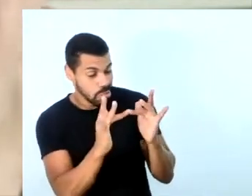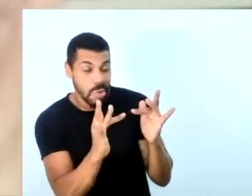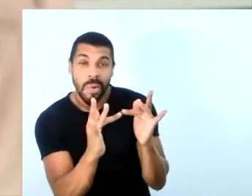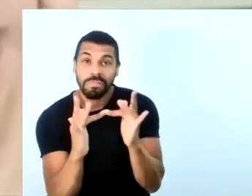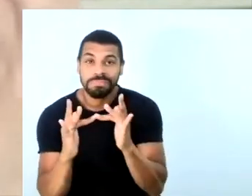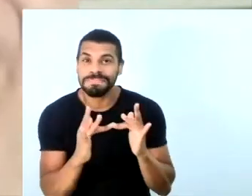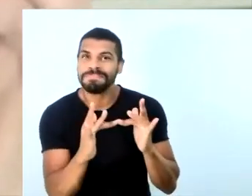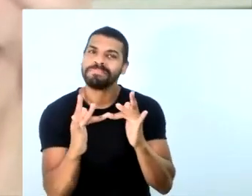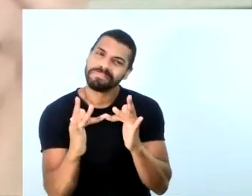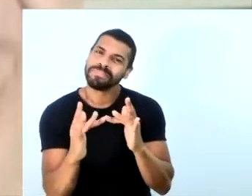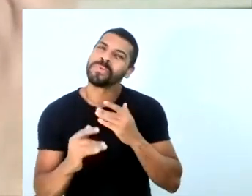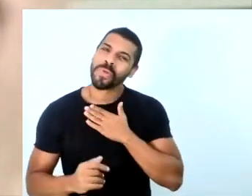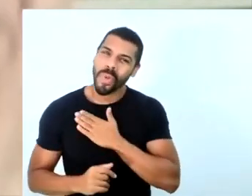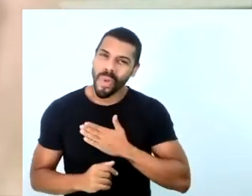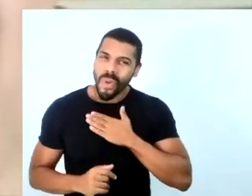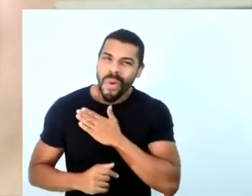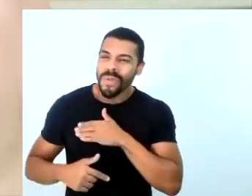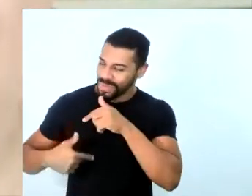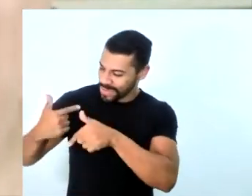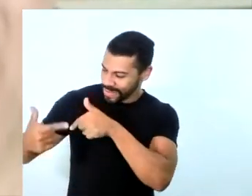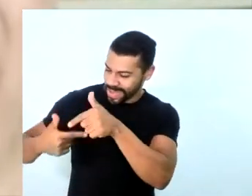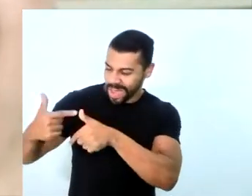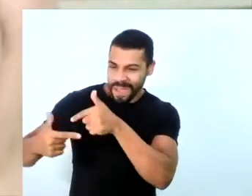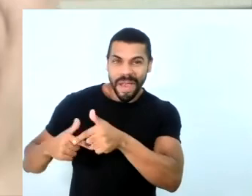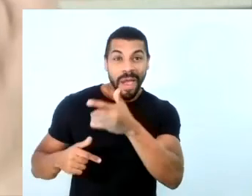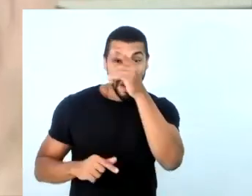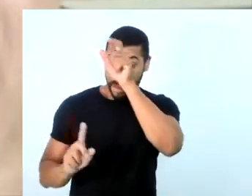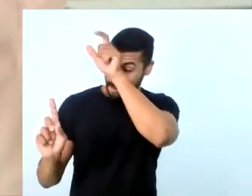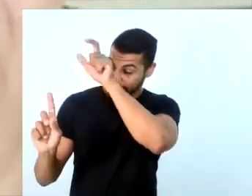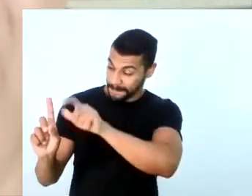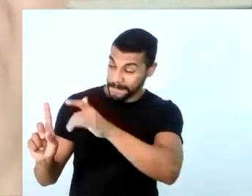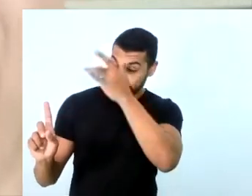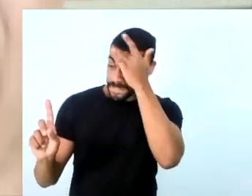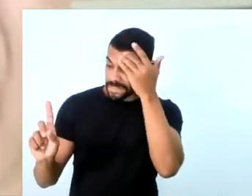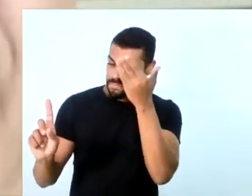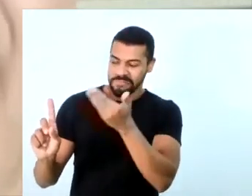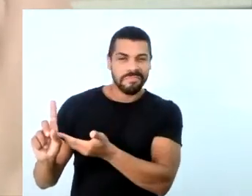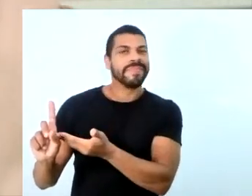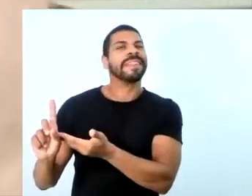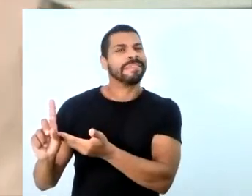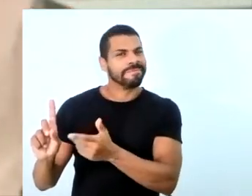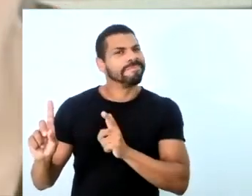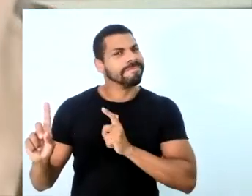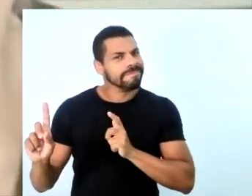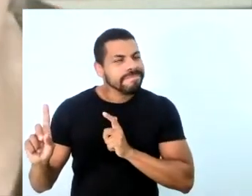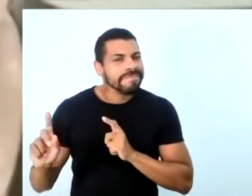essa proximidade com a Natália. A gente realmente gosta muito do trabalho dela e gosta muito da pessoa que ela é.